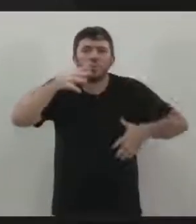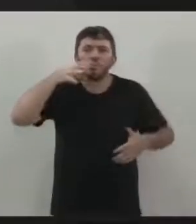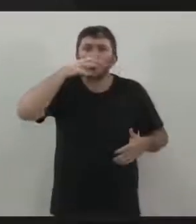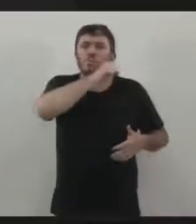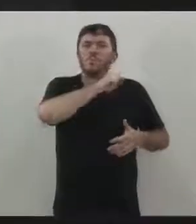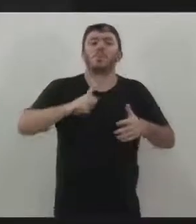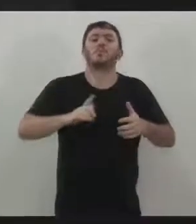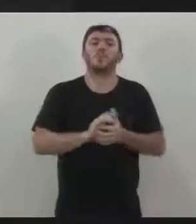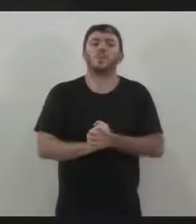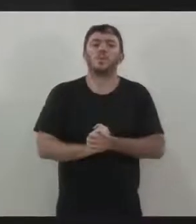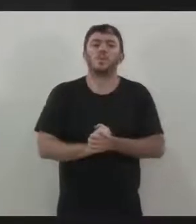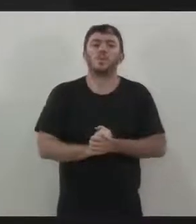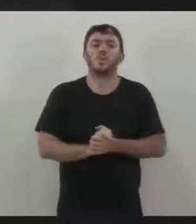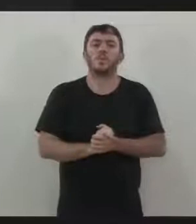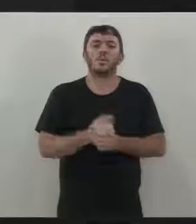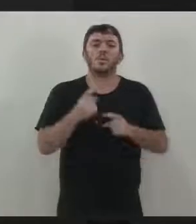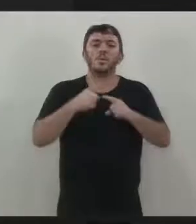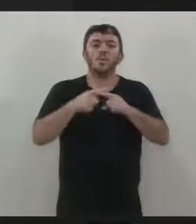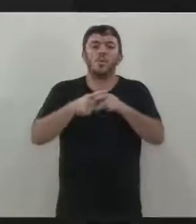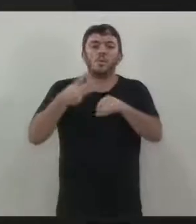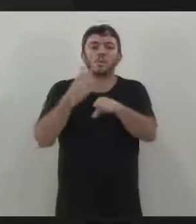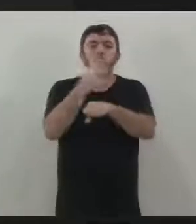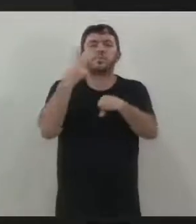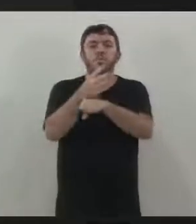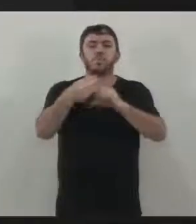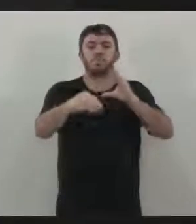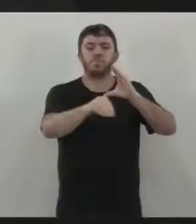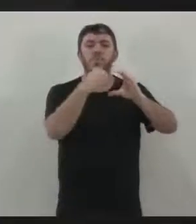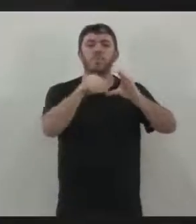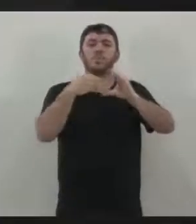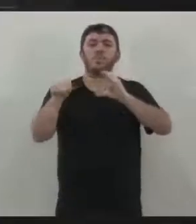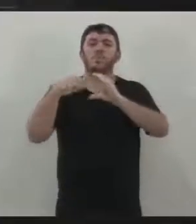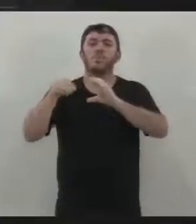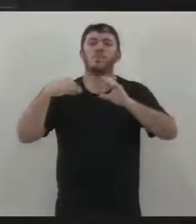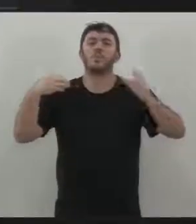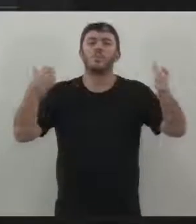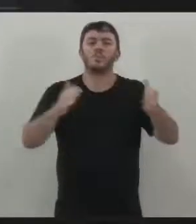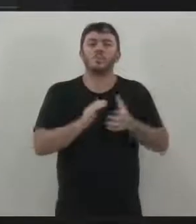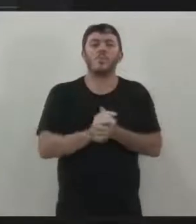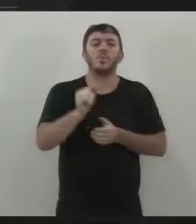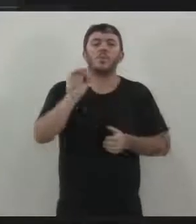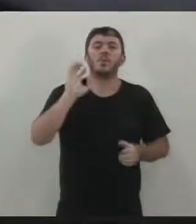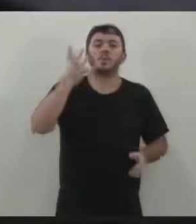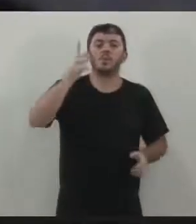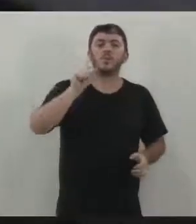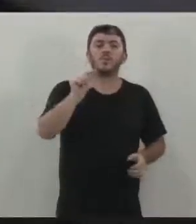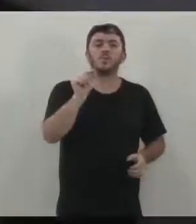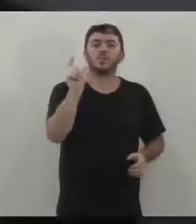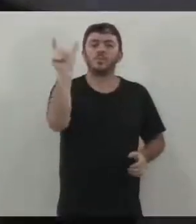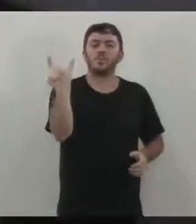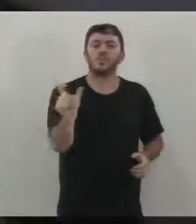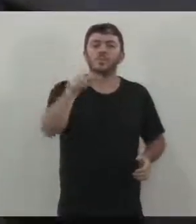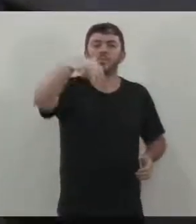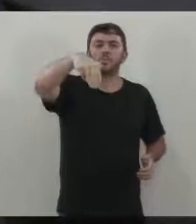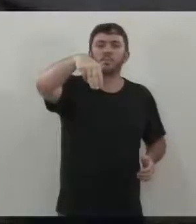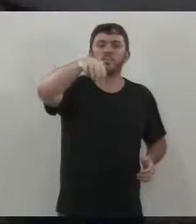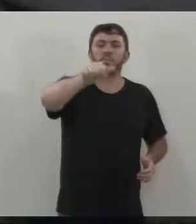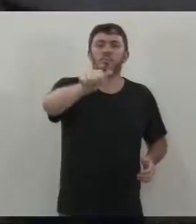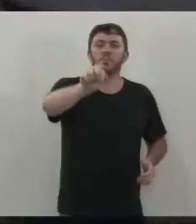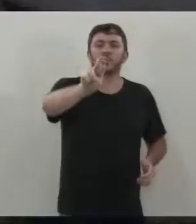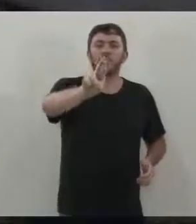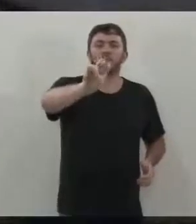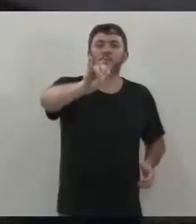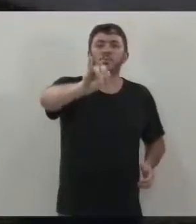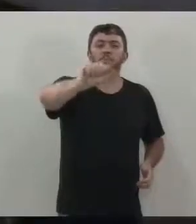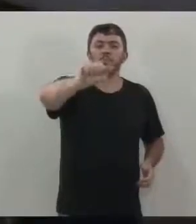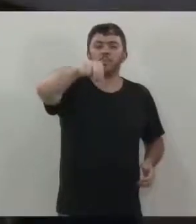chegaram muitos pedidos no meu WhatsApp para comentar sobre o caso da Mariana. Está sendo aí